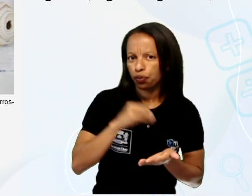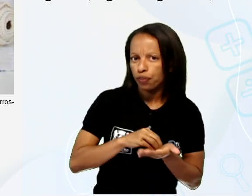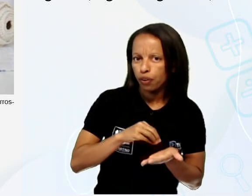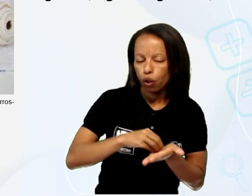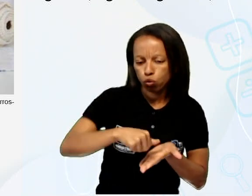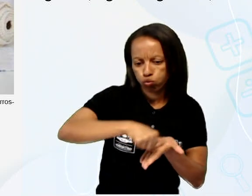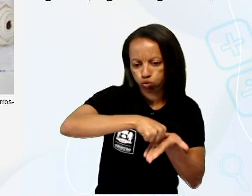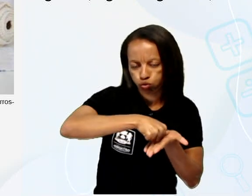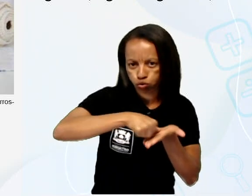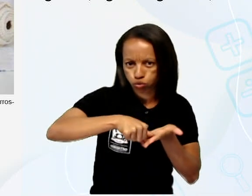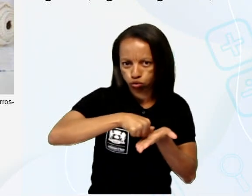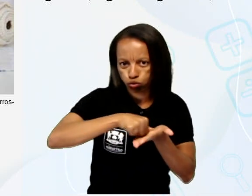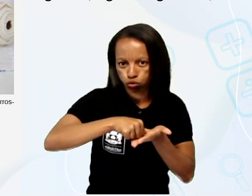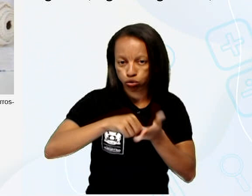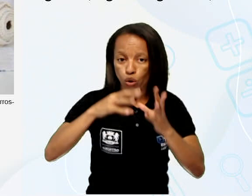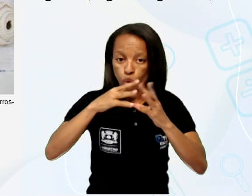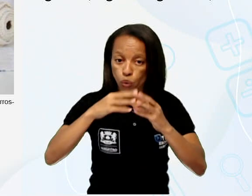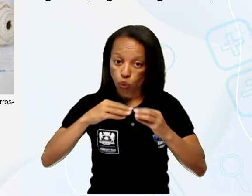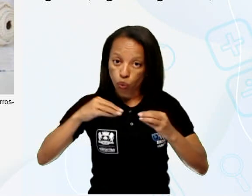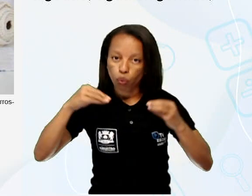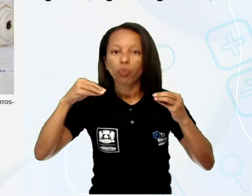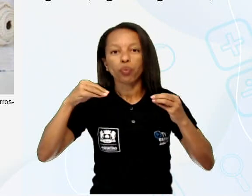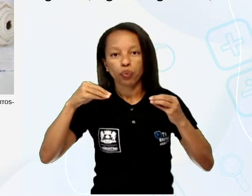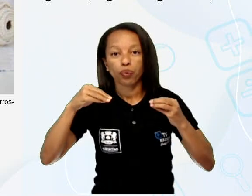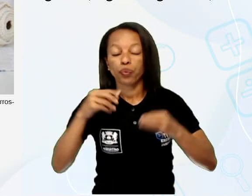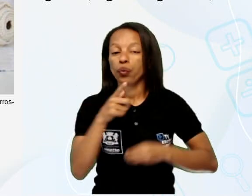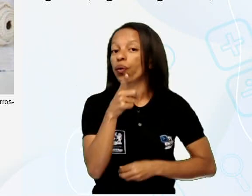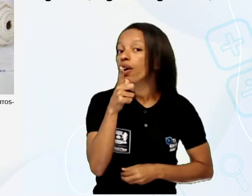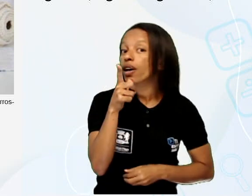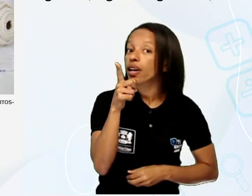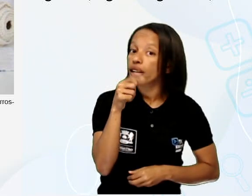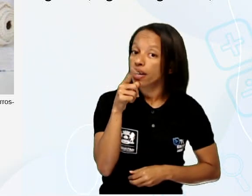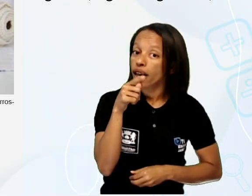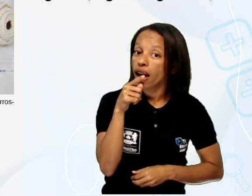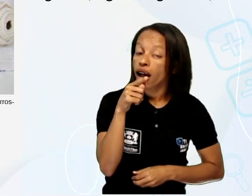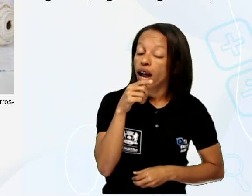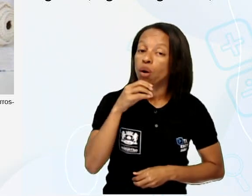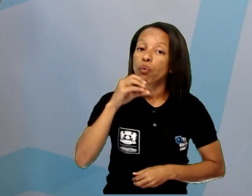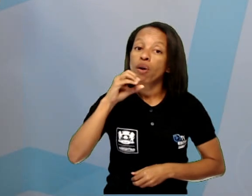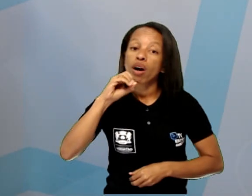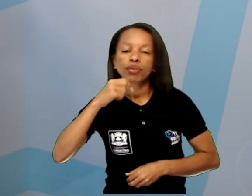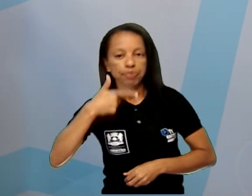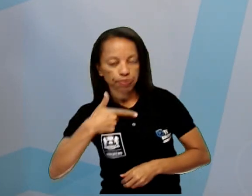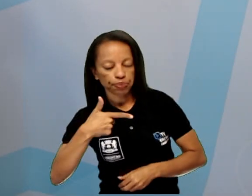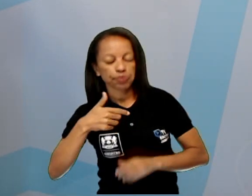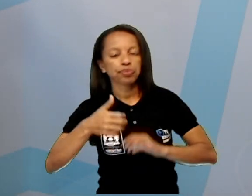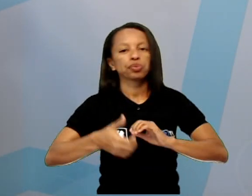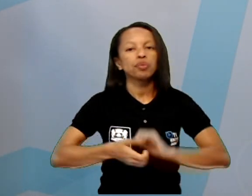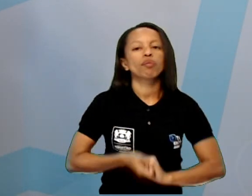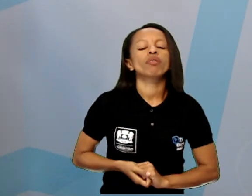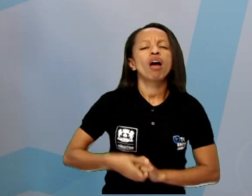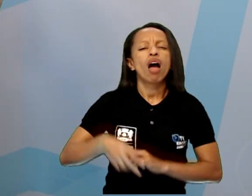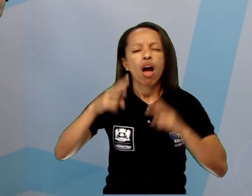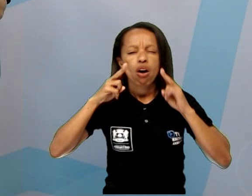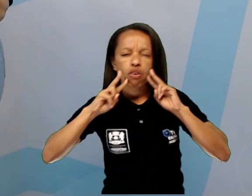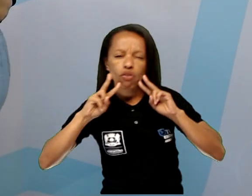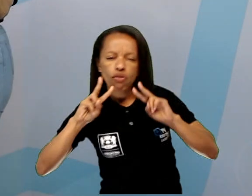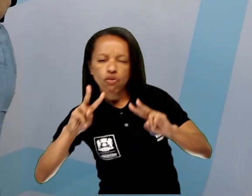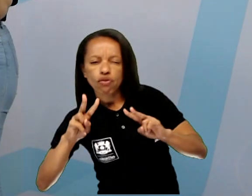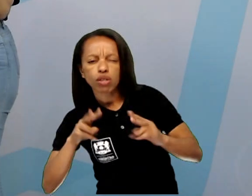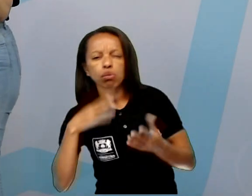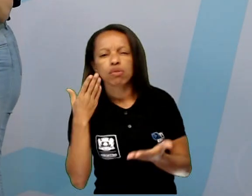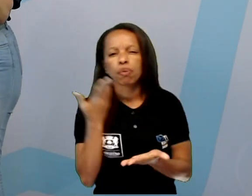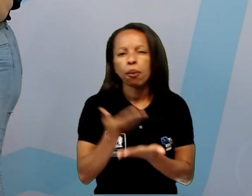esparadrapo, algodão e água oxigenada. Nós já vimos na aula passada, não é? A respeito